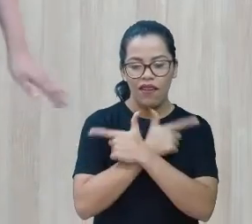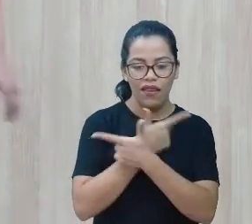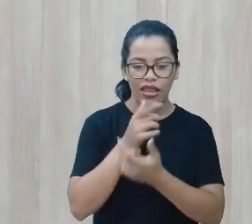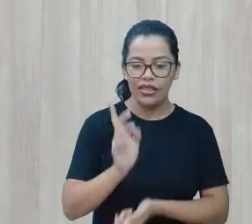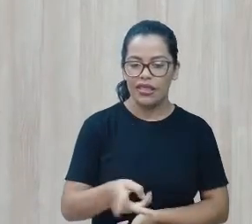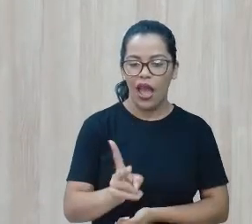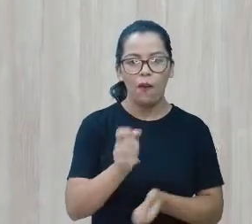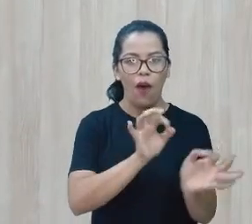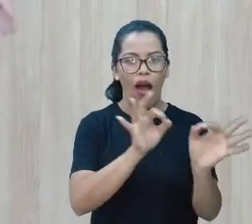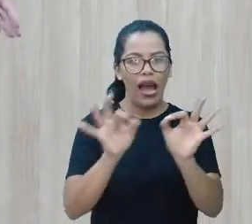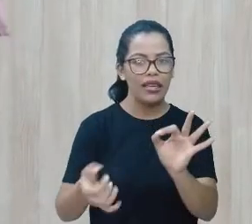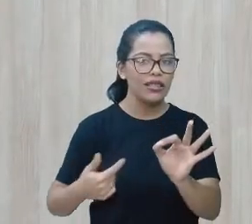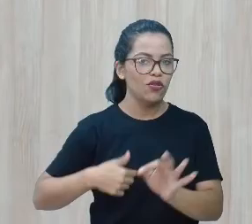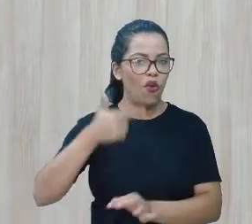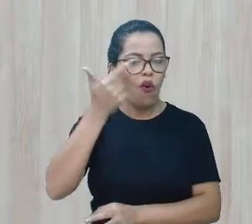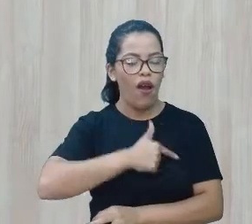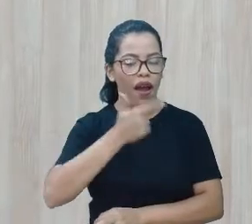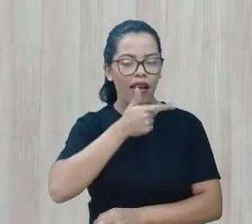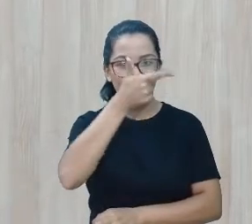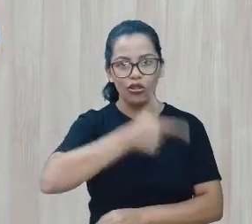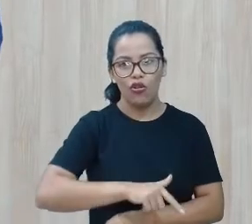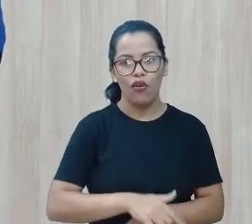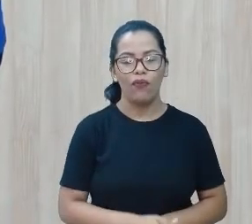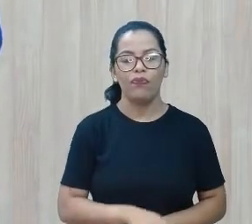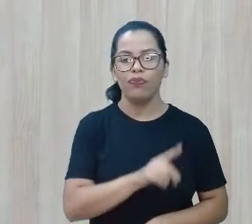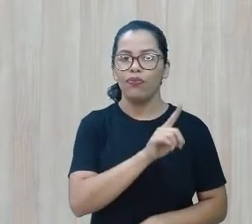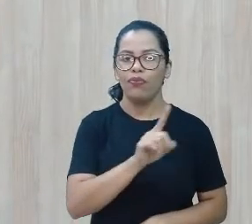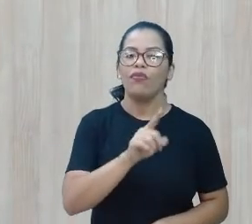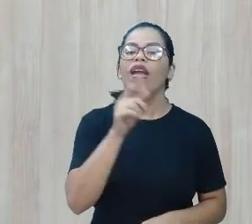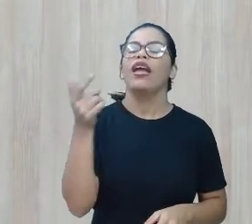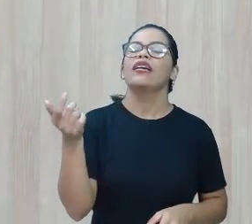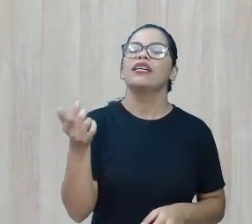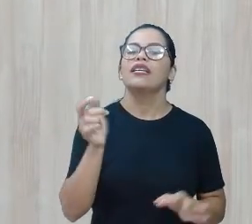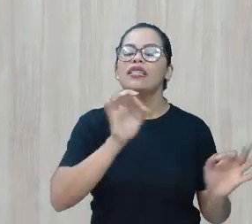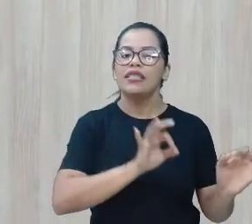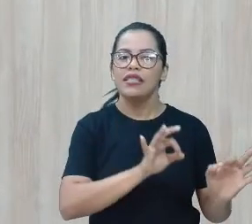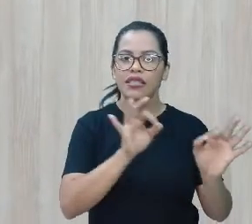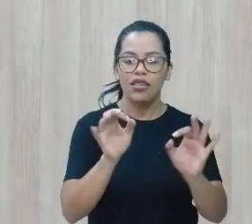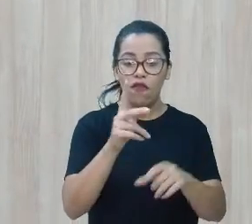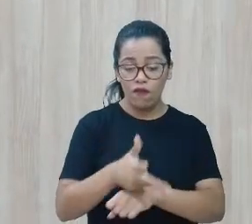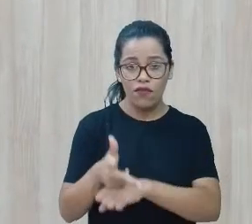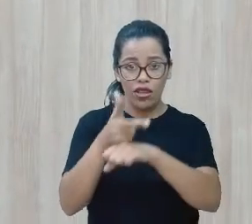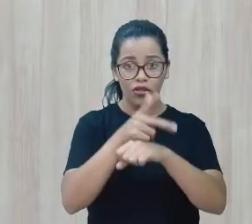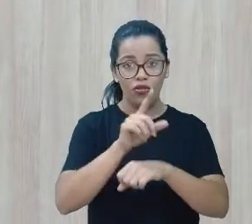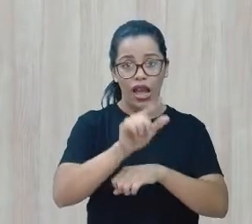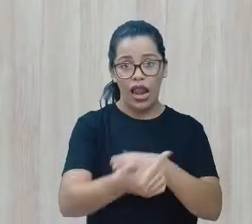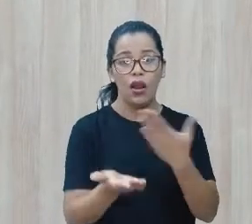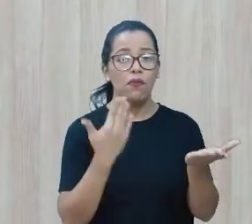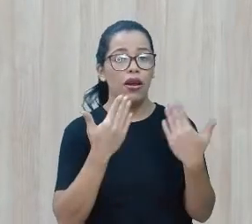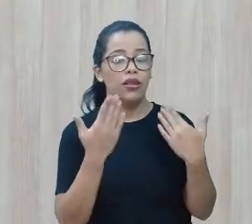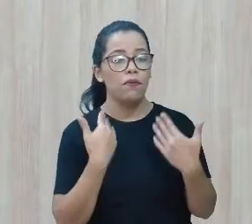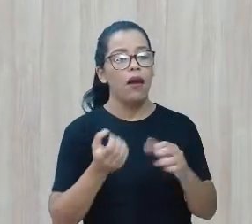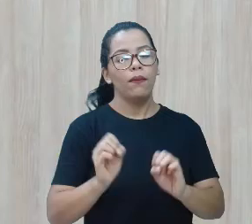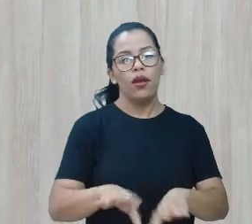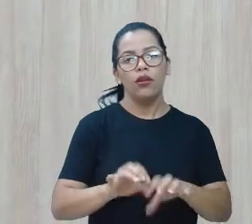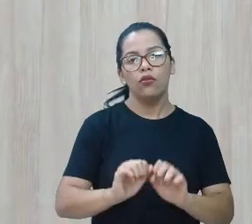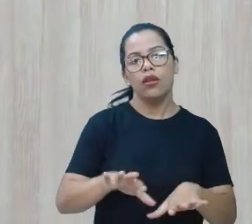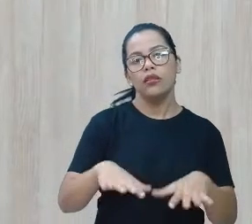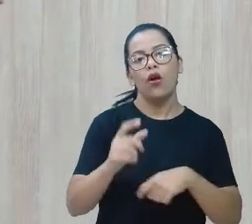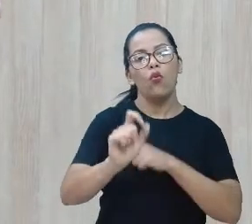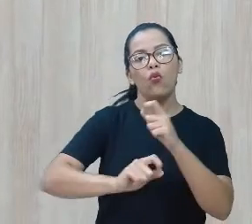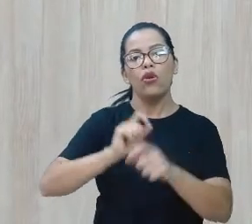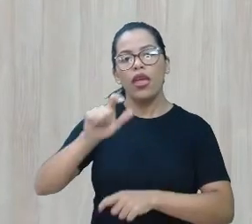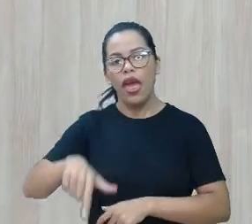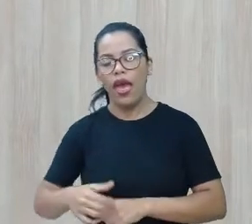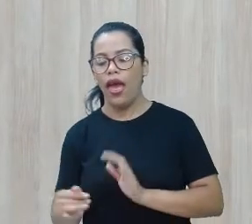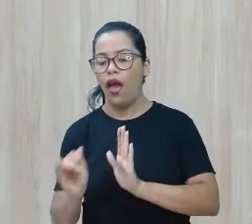vez que eu assisto esse vídeo, eu acho mó graça. Esse vídeo tá lá no canal Bate-Papo Educação e o título do vídeo é O que é algoritmo, se você quiser